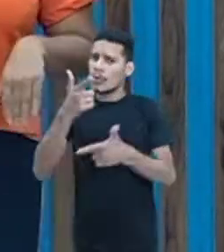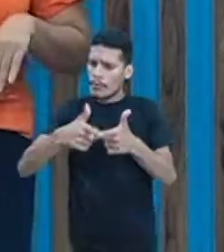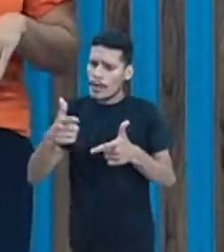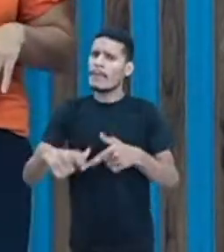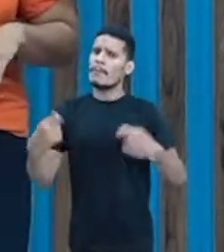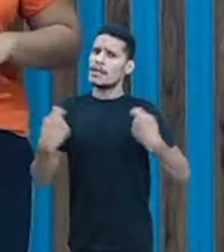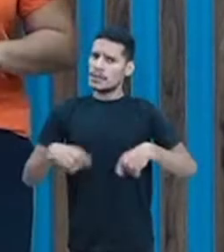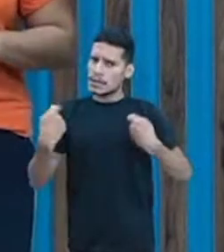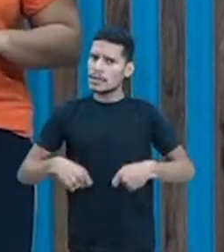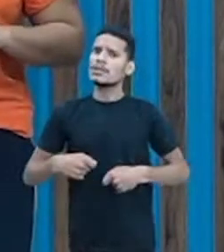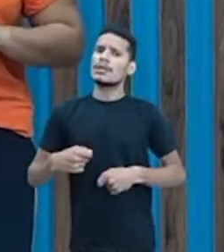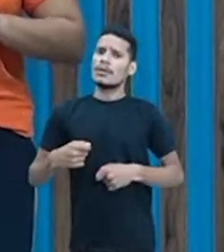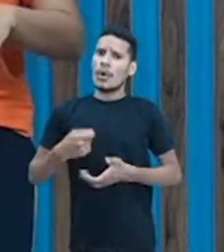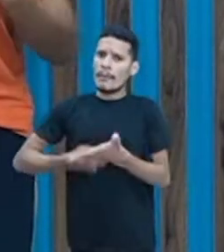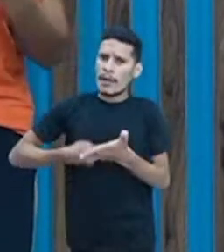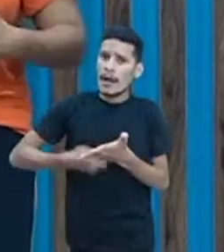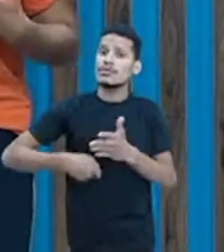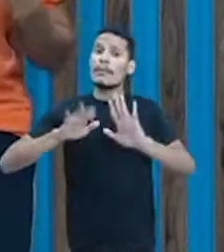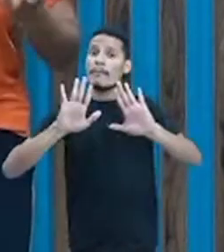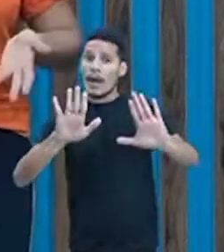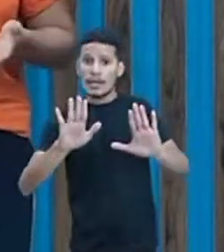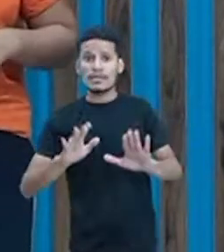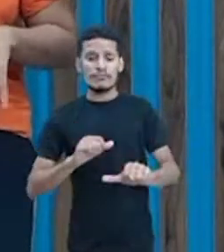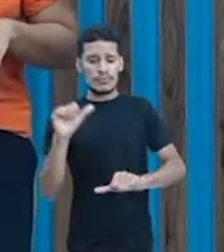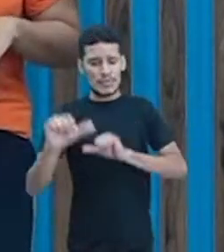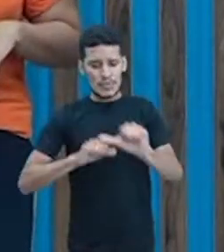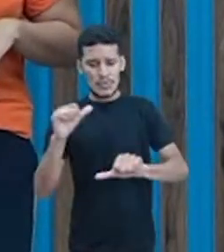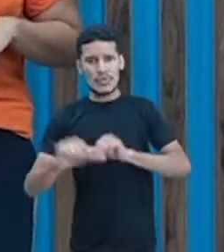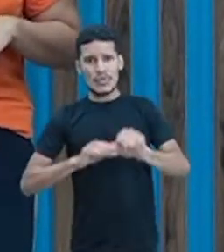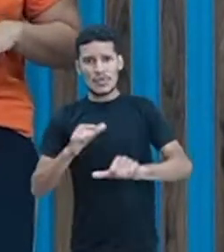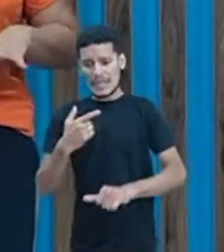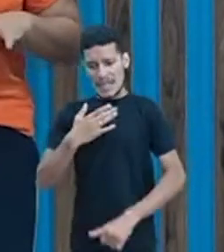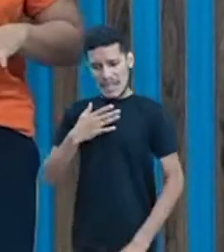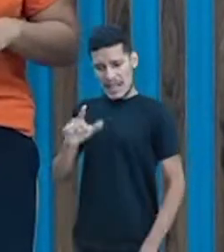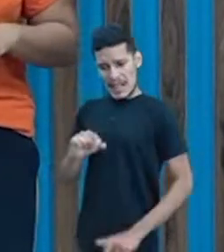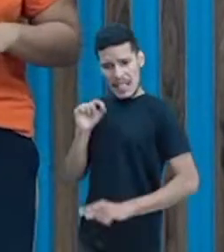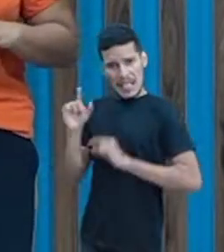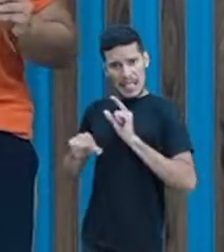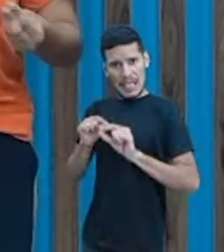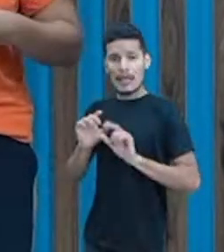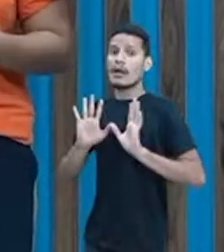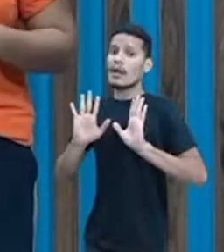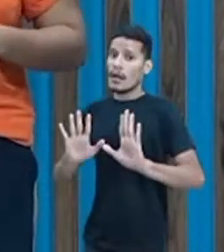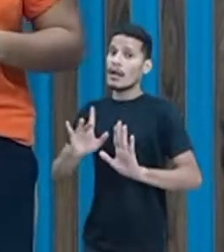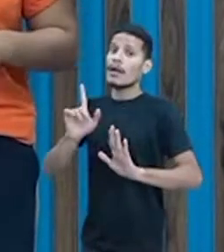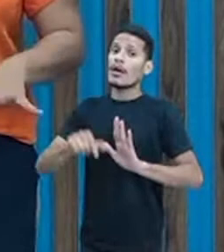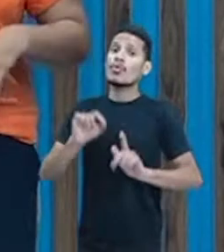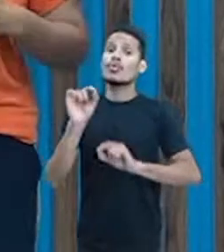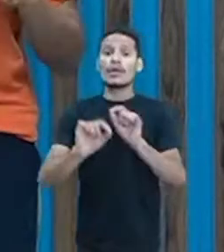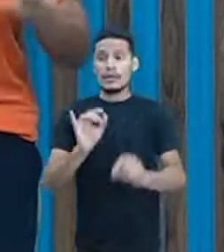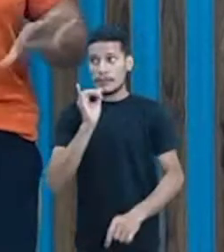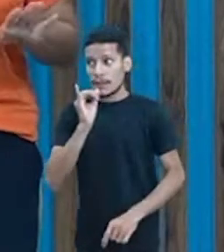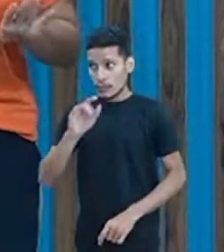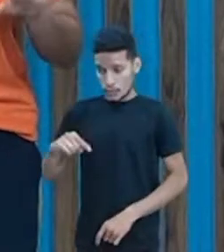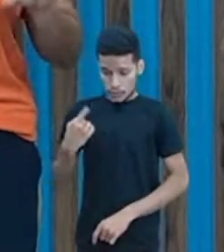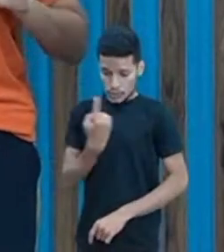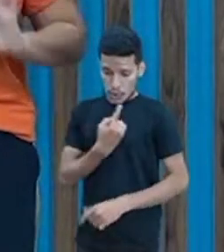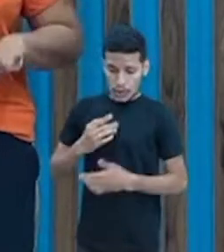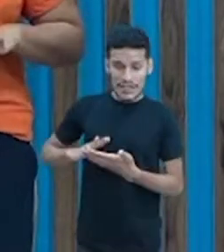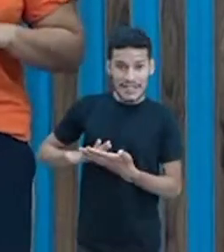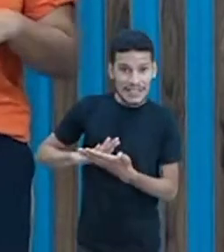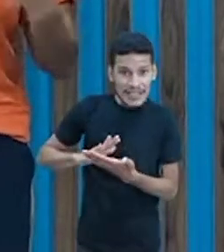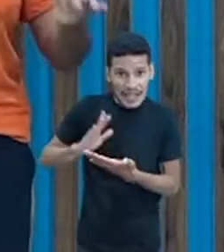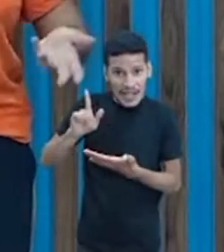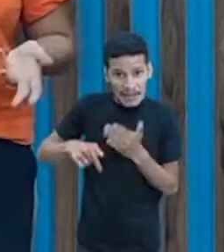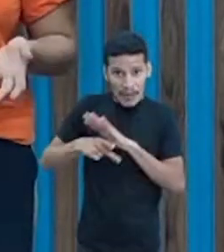enfim. Mas essa modificação eletiva, às vezes, é uma coisa assim que nos incomoda quando a gente é